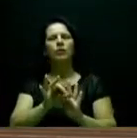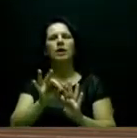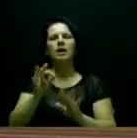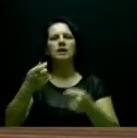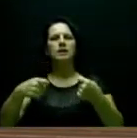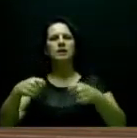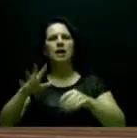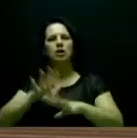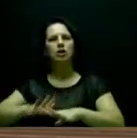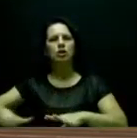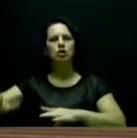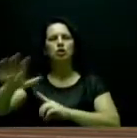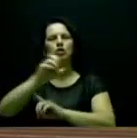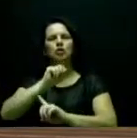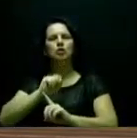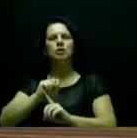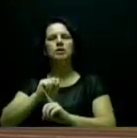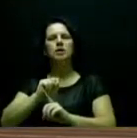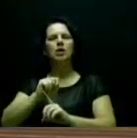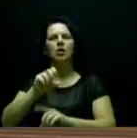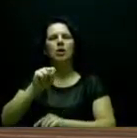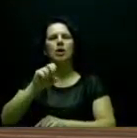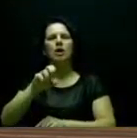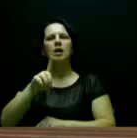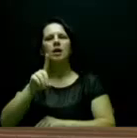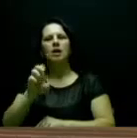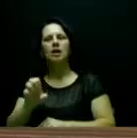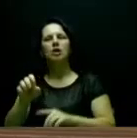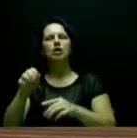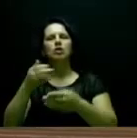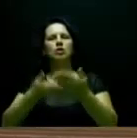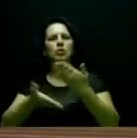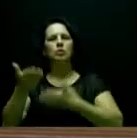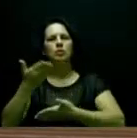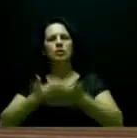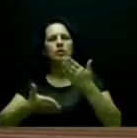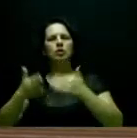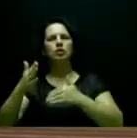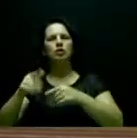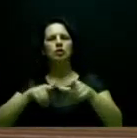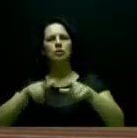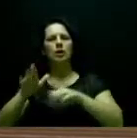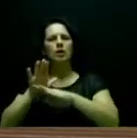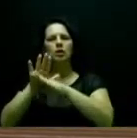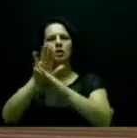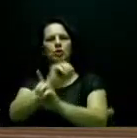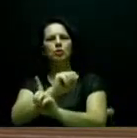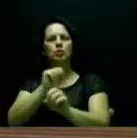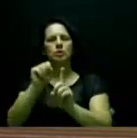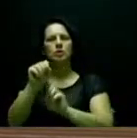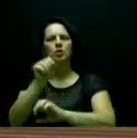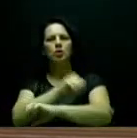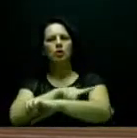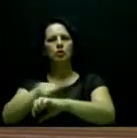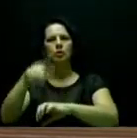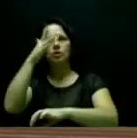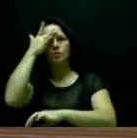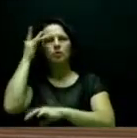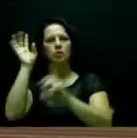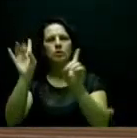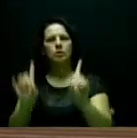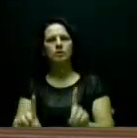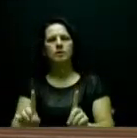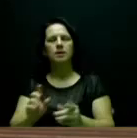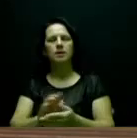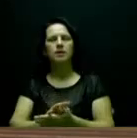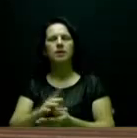necessidades sociais com a instalação da sede para prestação de serviços nas áreas de assistência social e educação às pessoas com